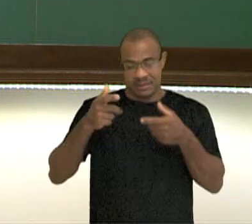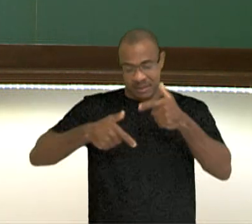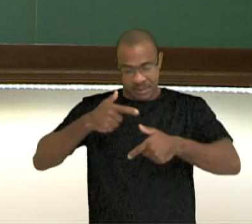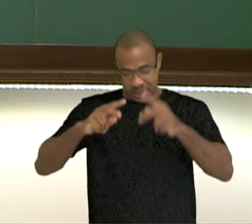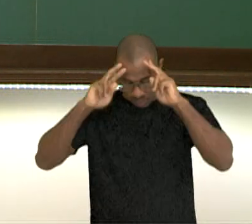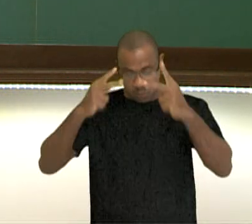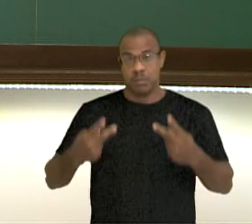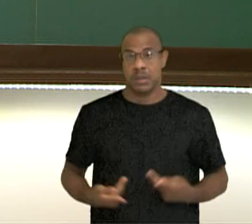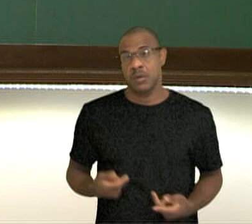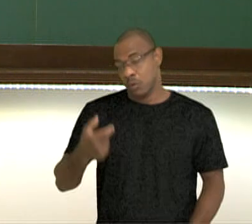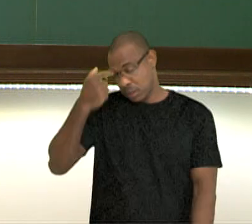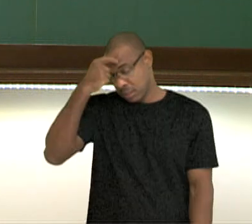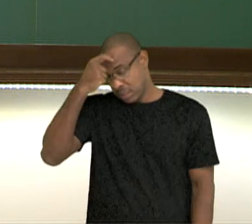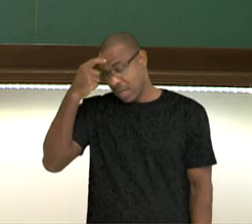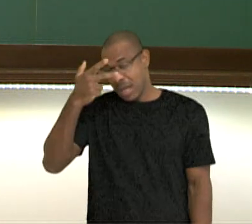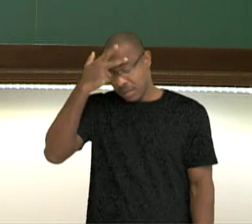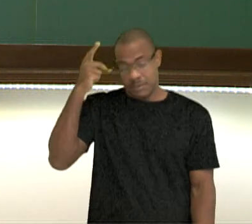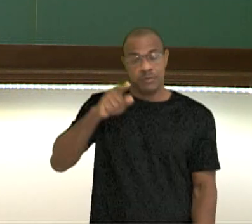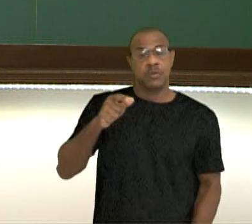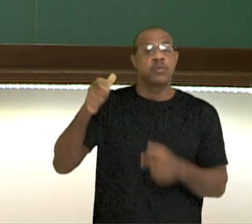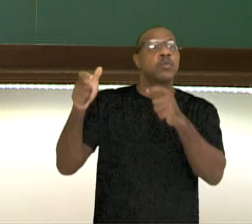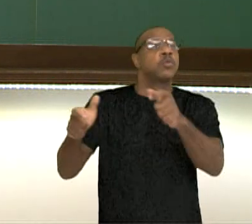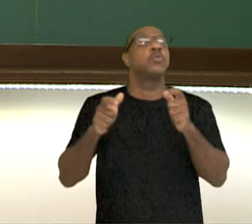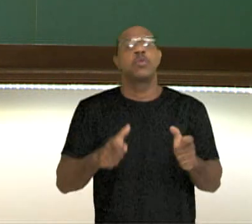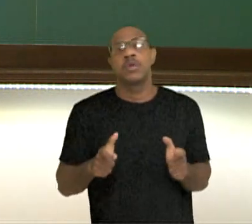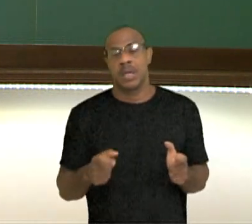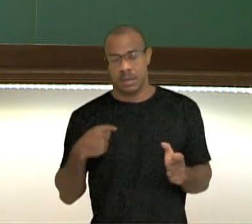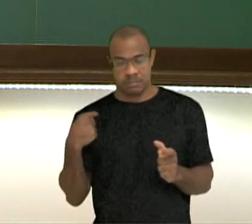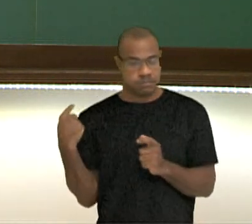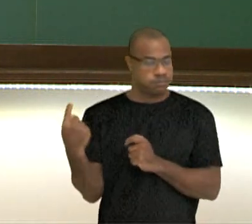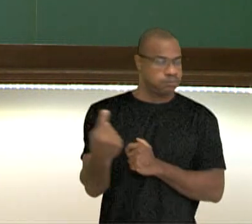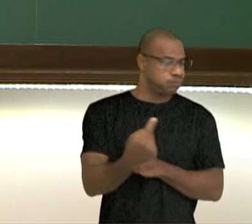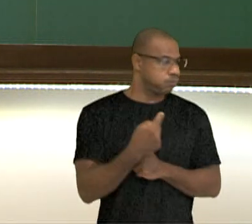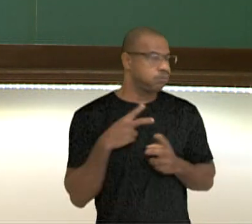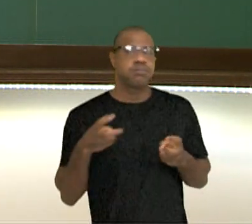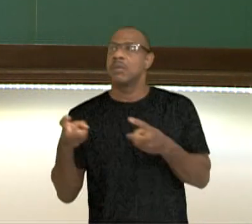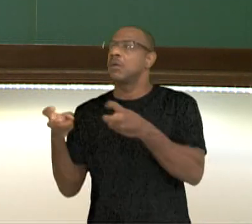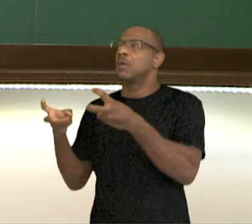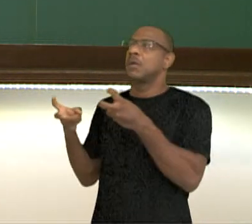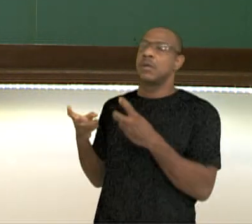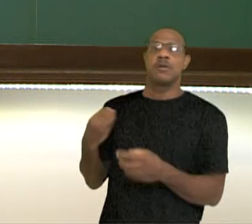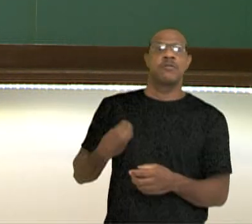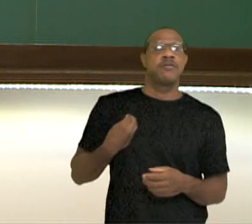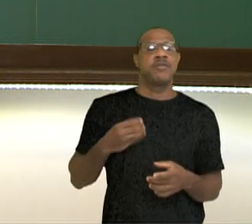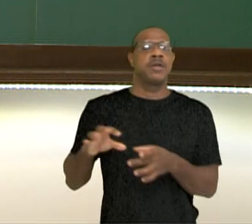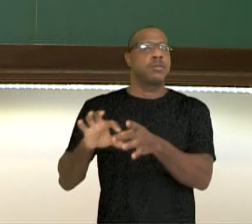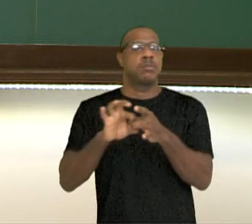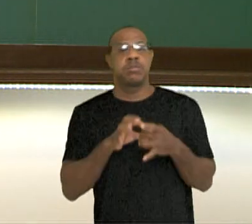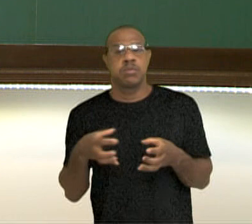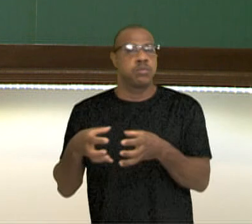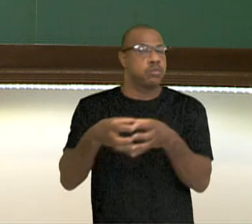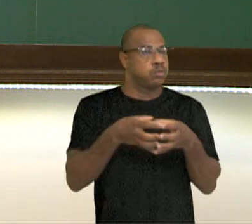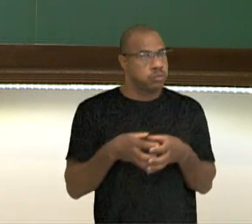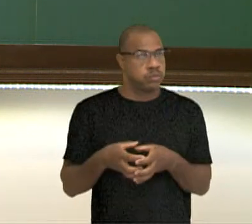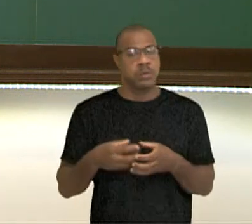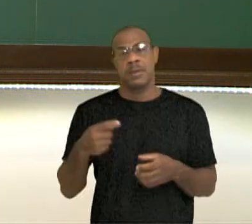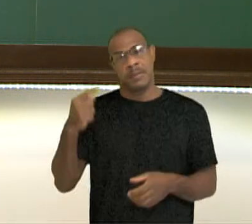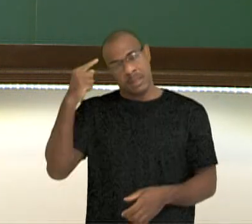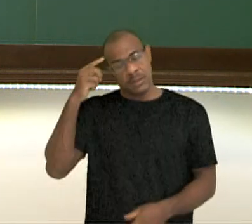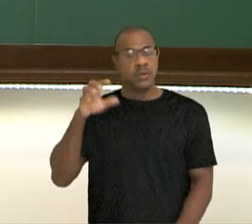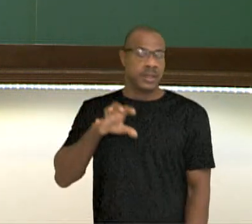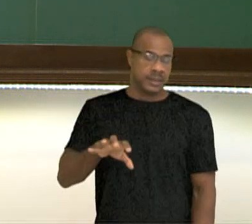procurando conscientizar as pessoas do espaço à nossa volta e como viver no coletivo, sempre pensando desta